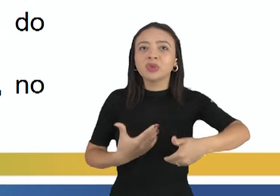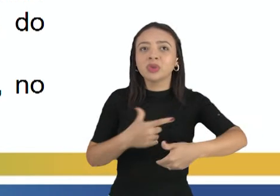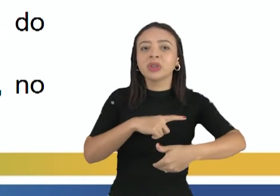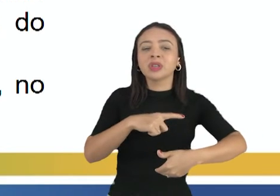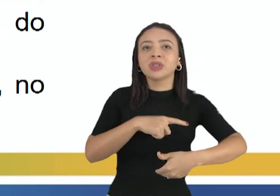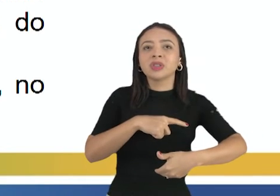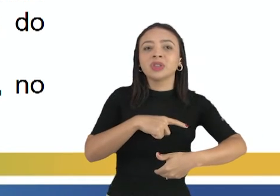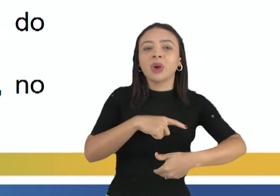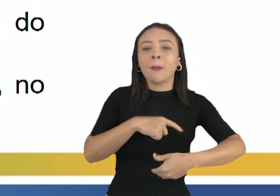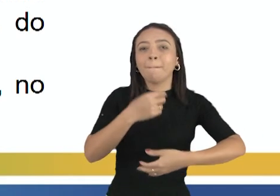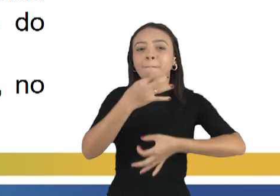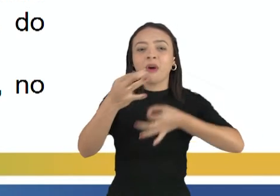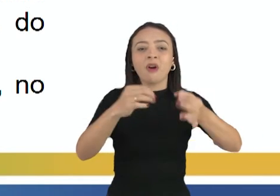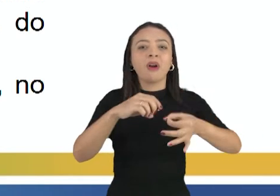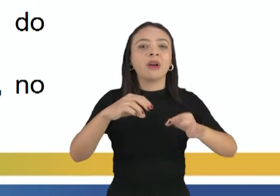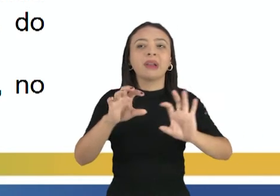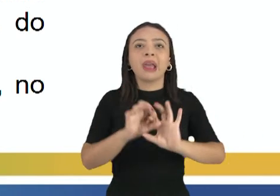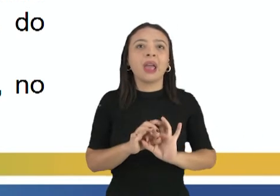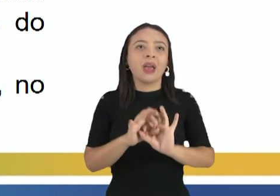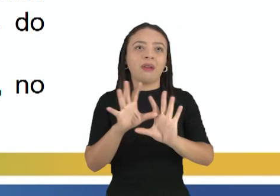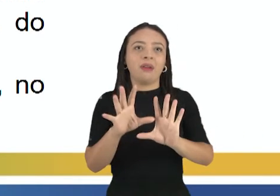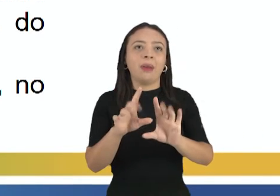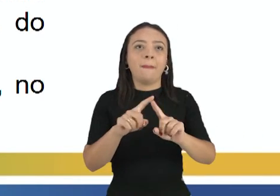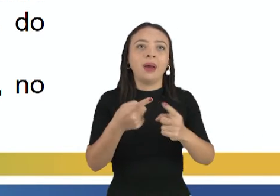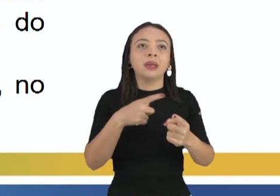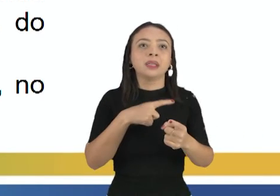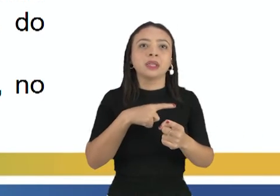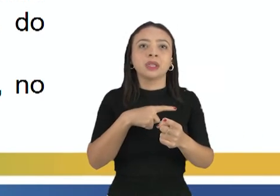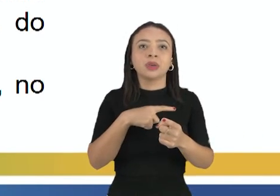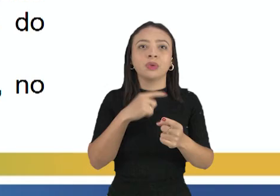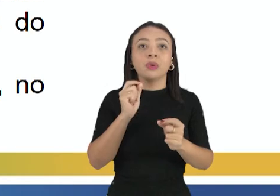vagas, ainda uniformes até então, mas